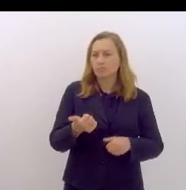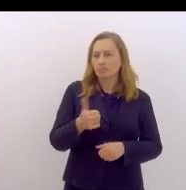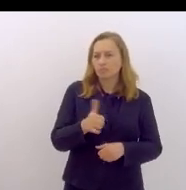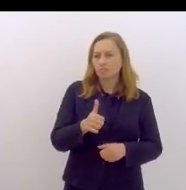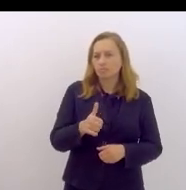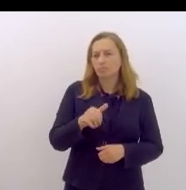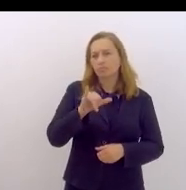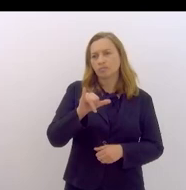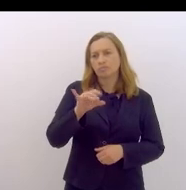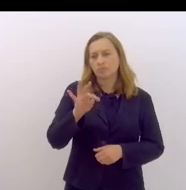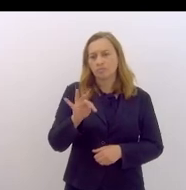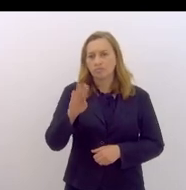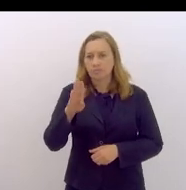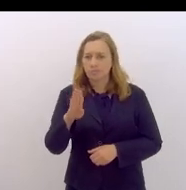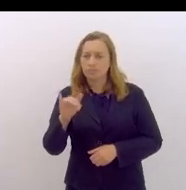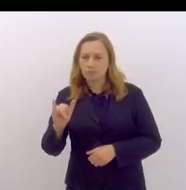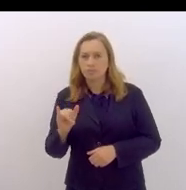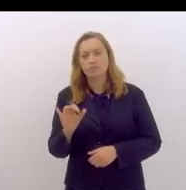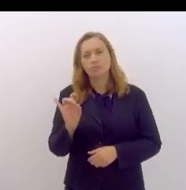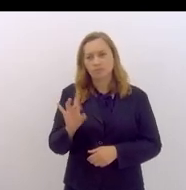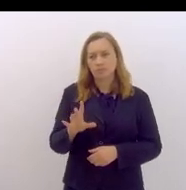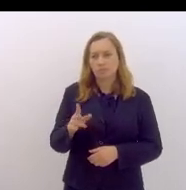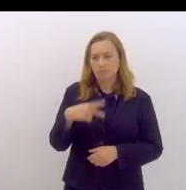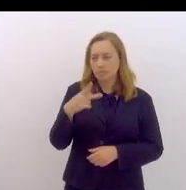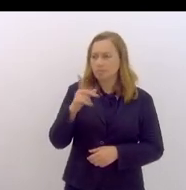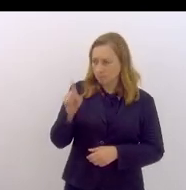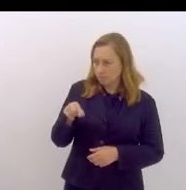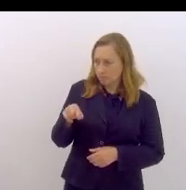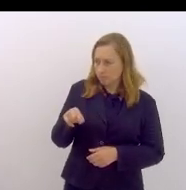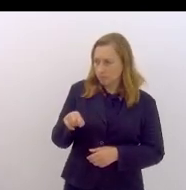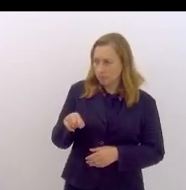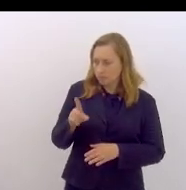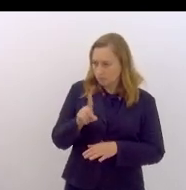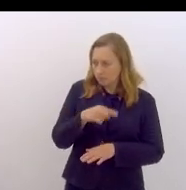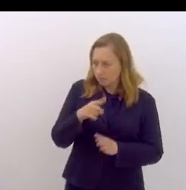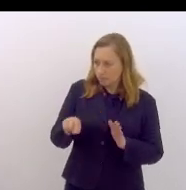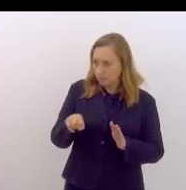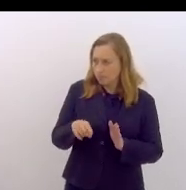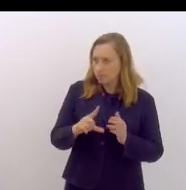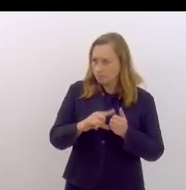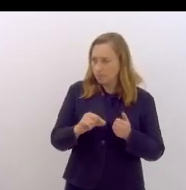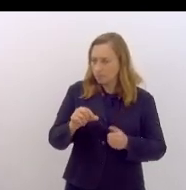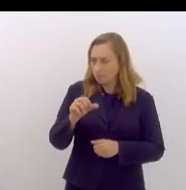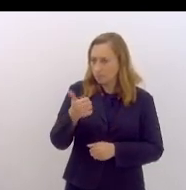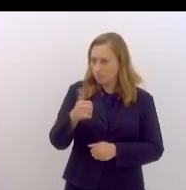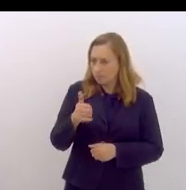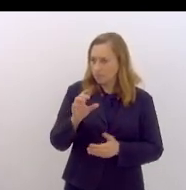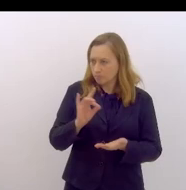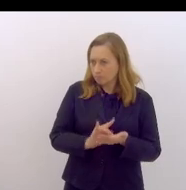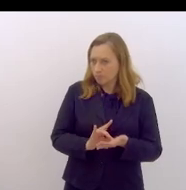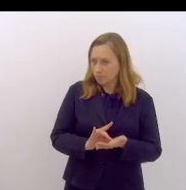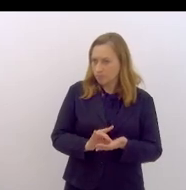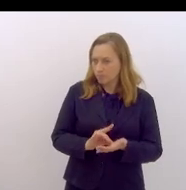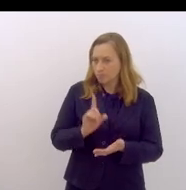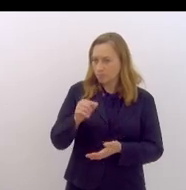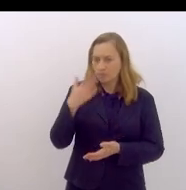ITBI. Só para submeter a Vossa Excelência, é isso mesmo, né? Está suprimido o artigo 11 original da